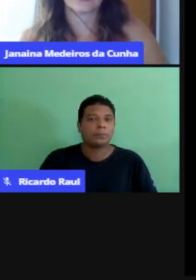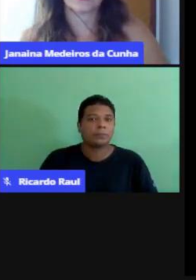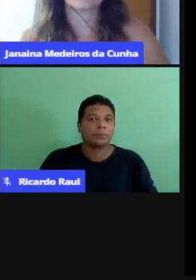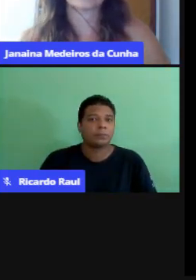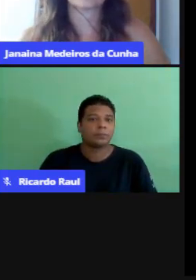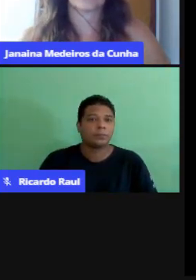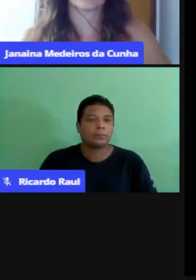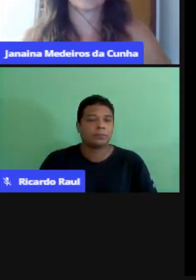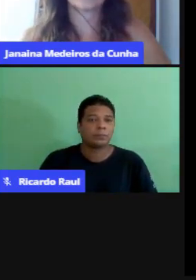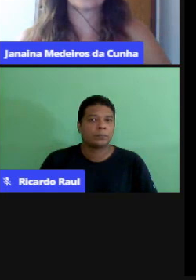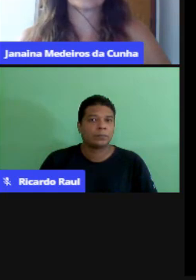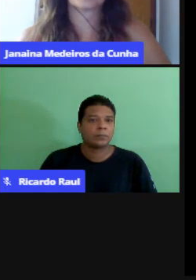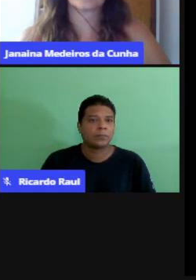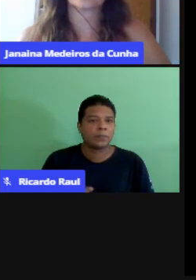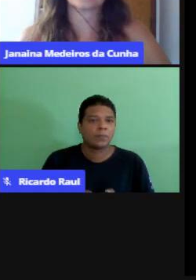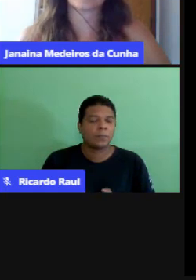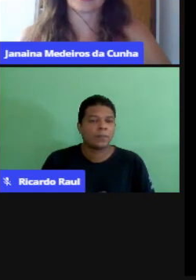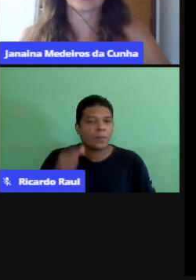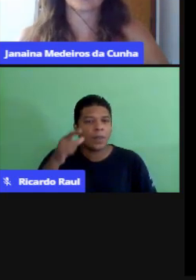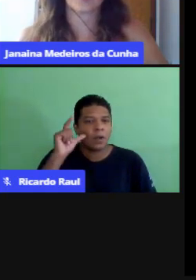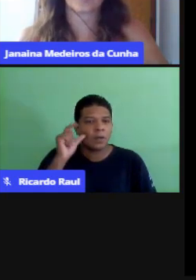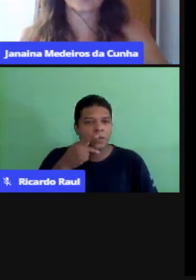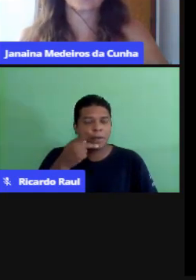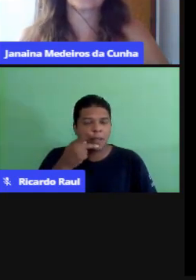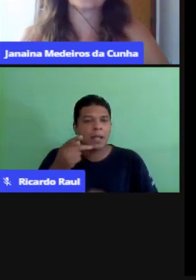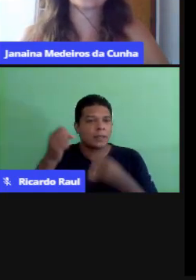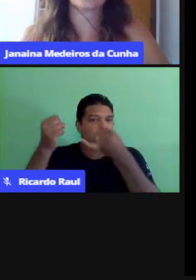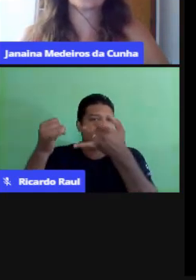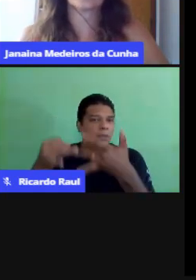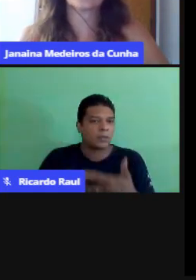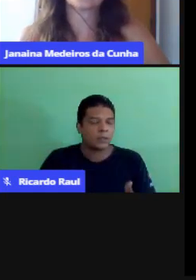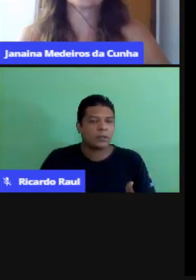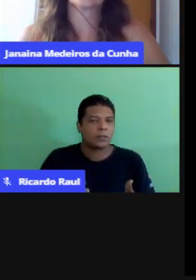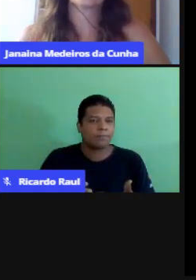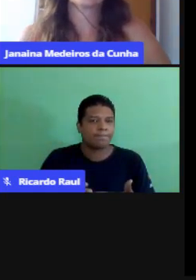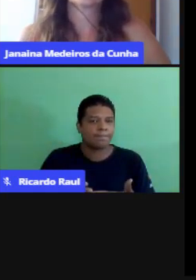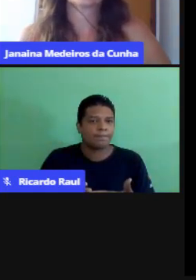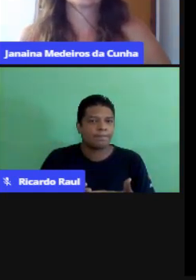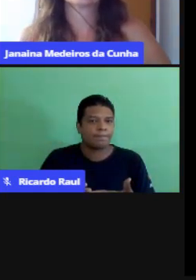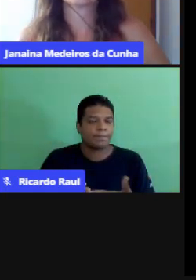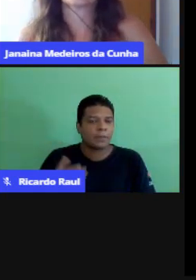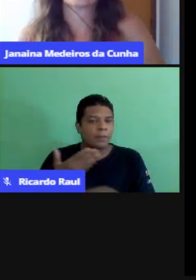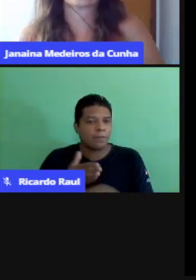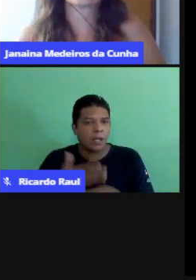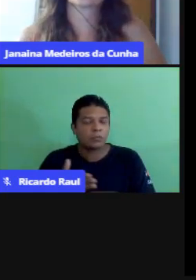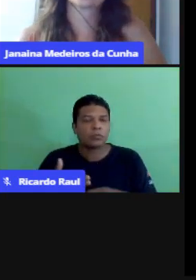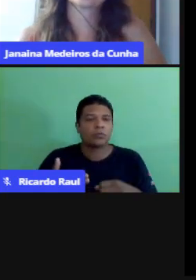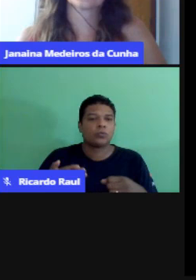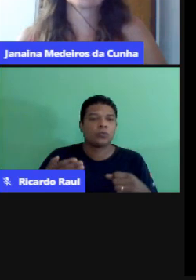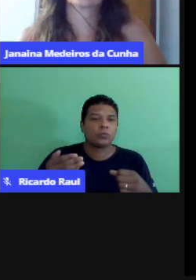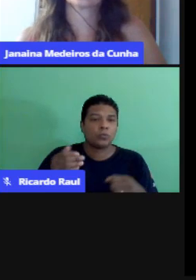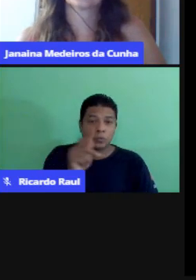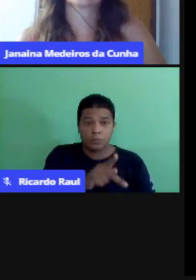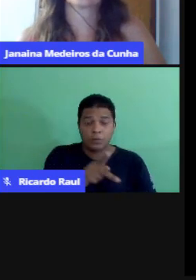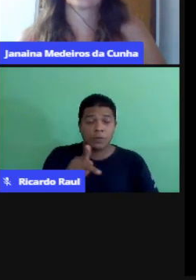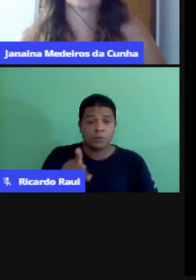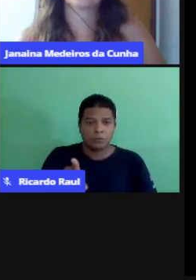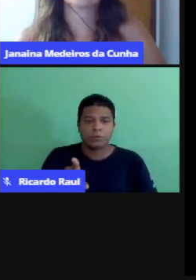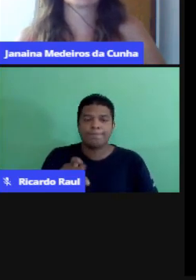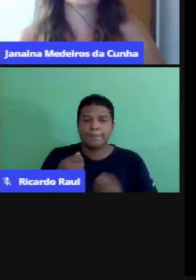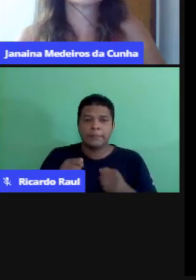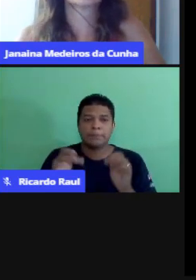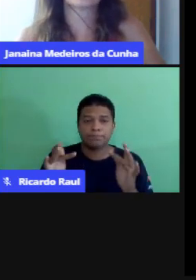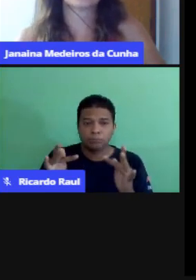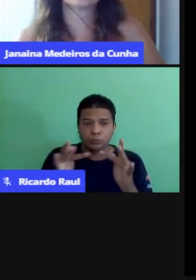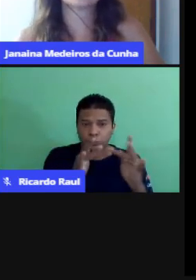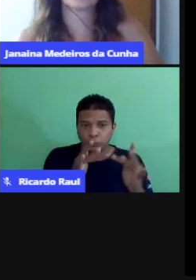das meninas, elas falaram muito a respeito das práticas do professor, então isso é muito importante que o professor tenha esse contato com a família